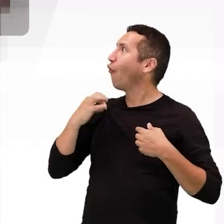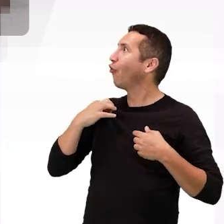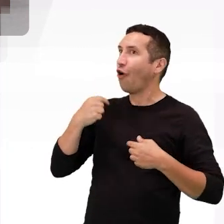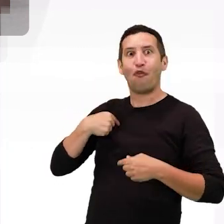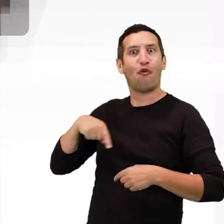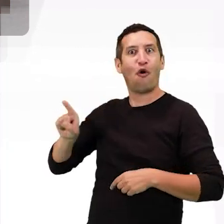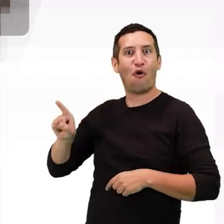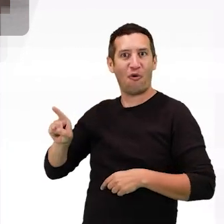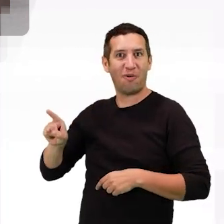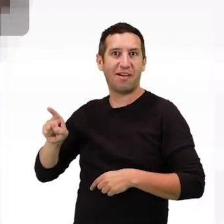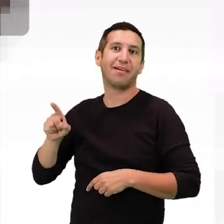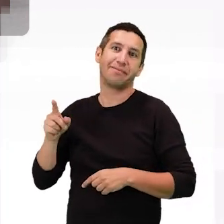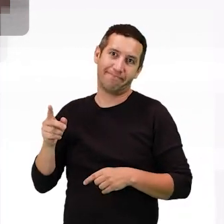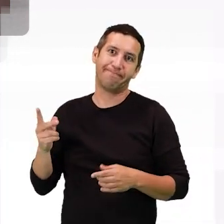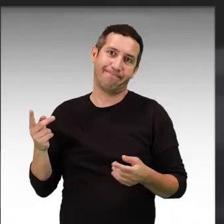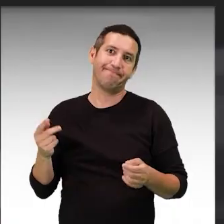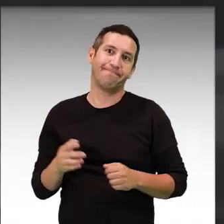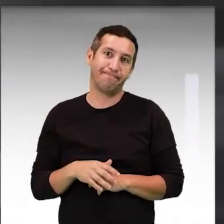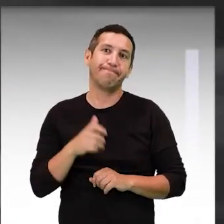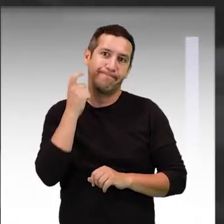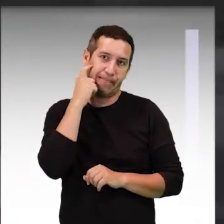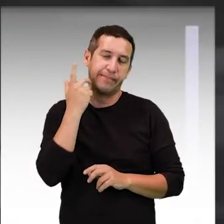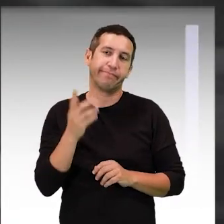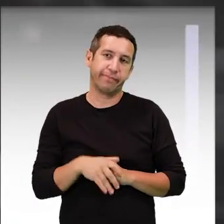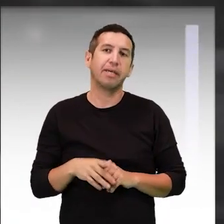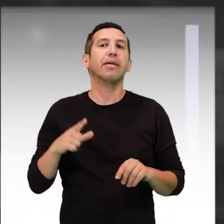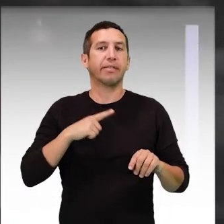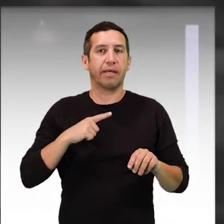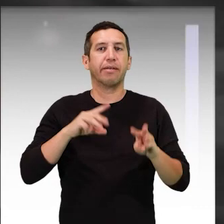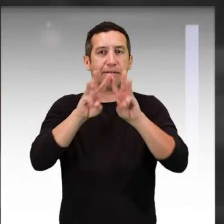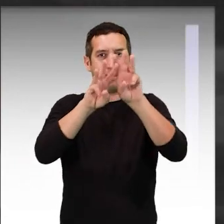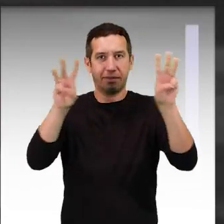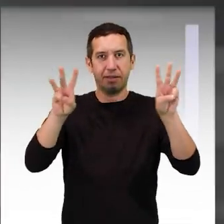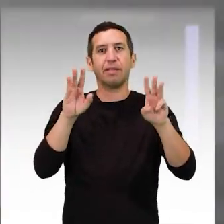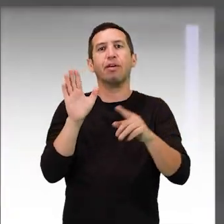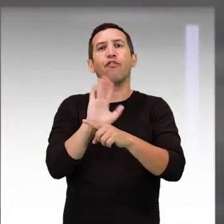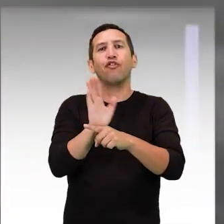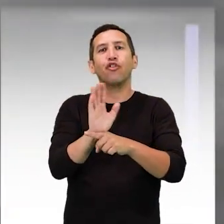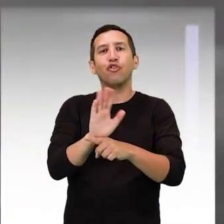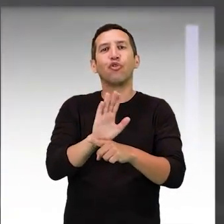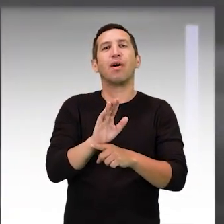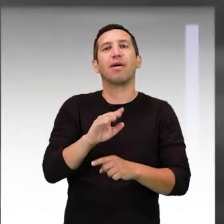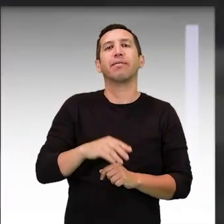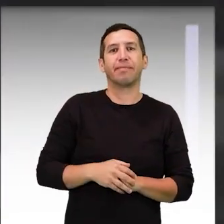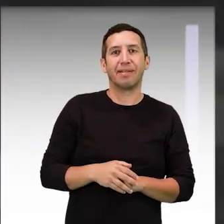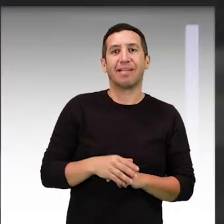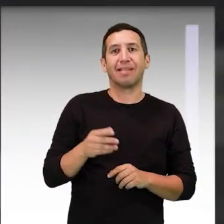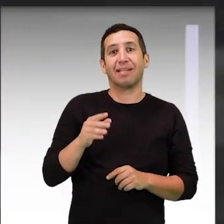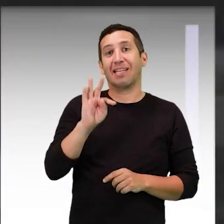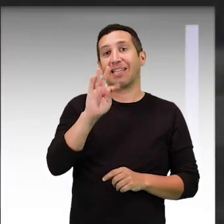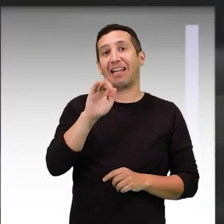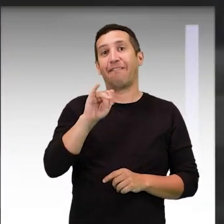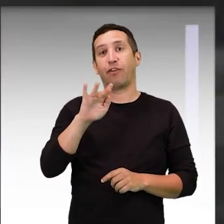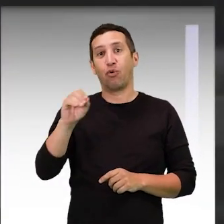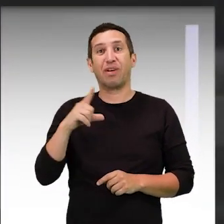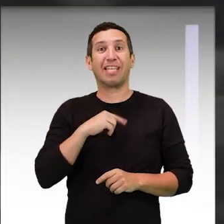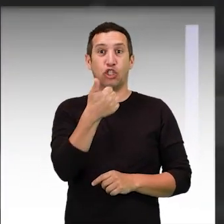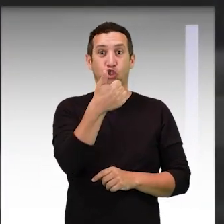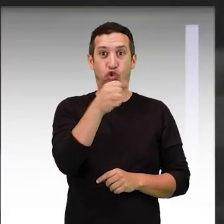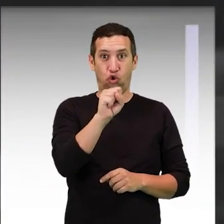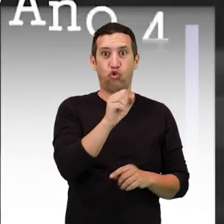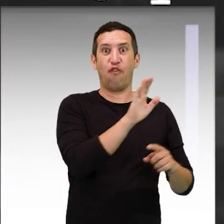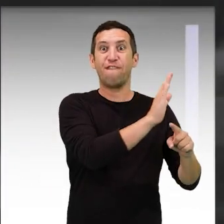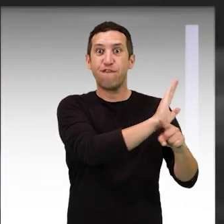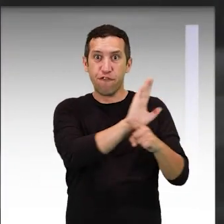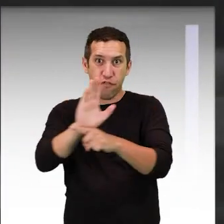voluntariamente acabam caindo nessa situação. O assunto tem sido debatido pela websérie Tráfico de Pessoas no Brasil. Dividida